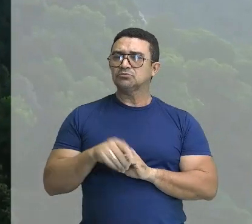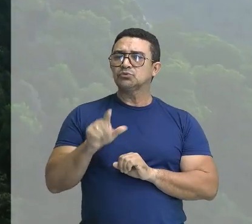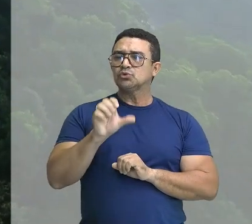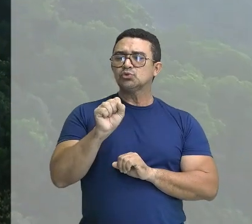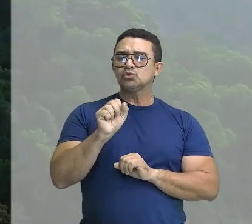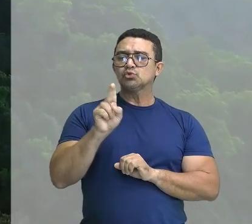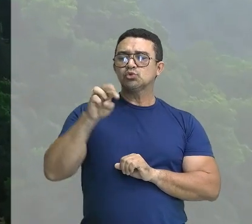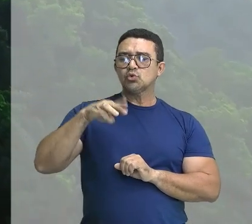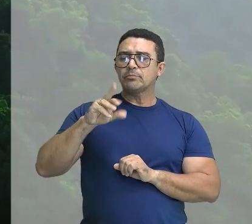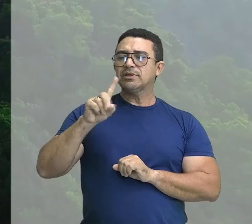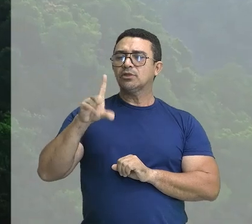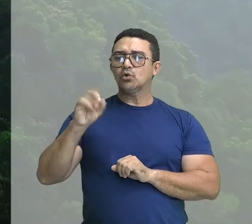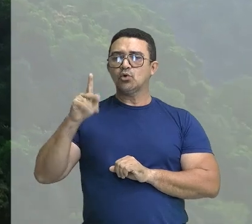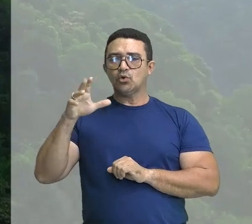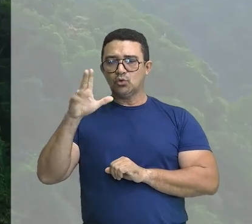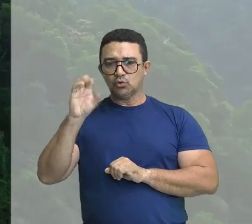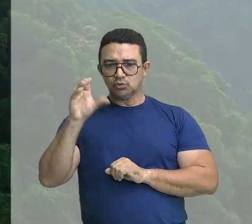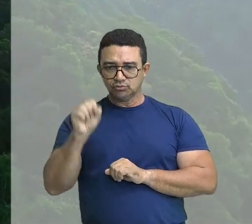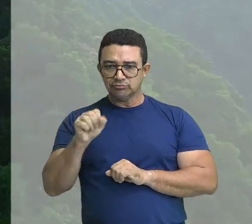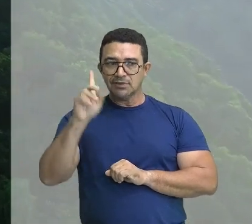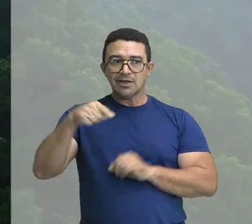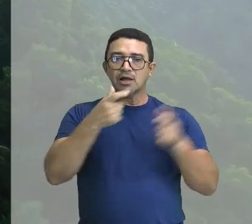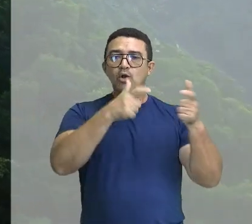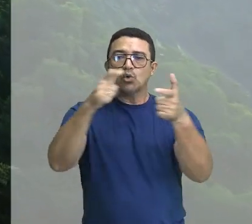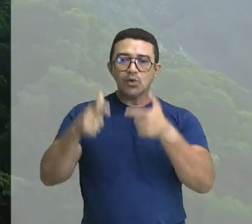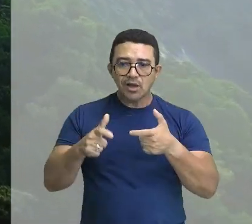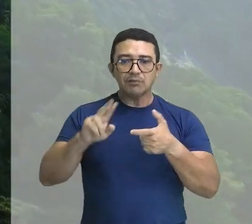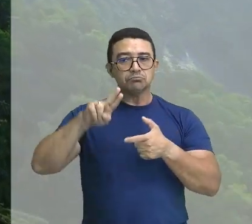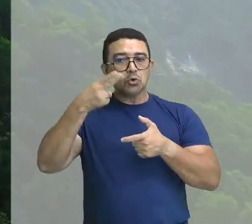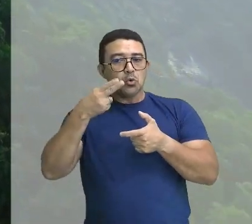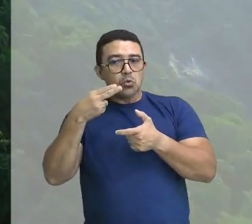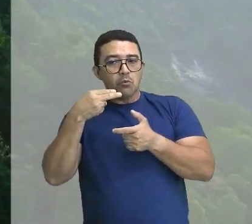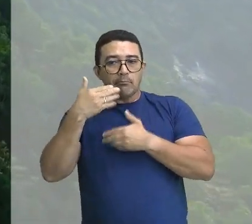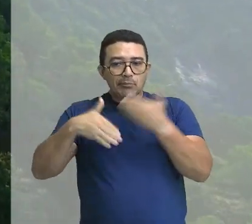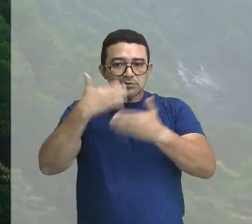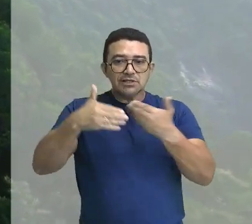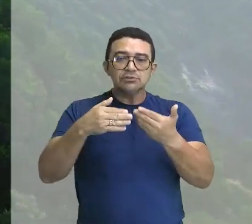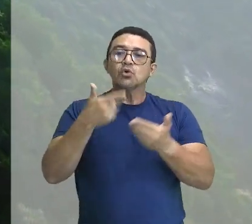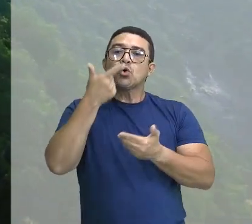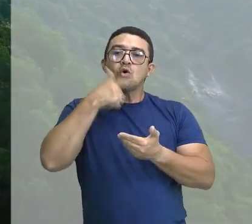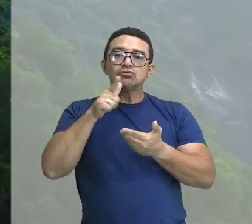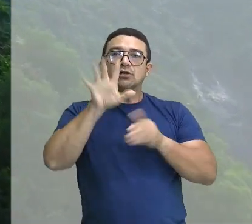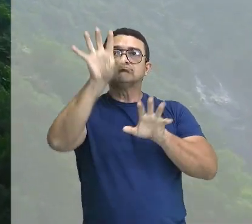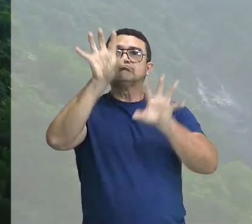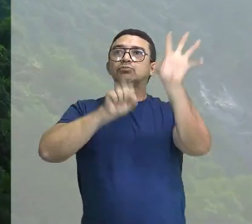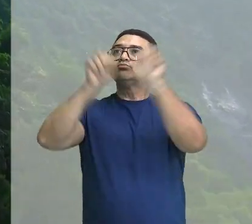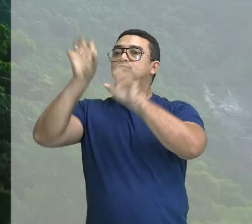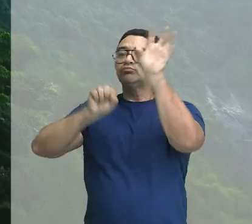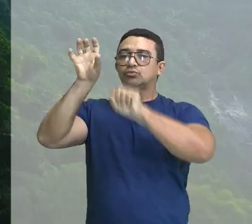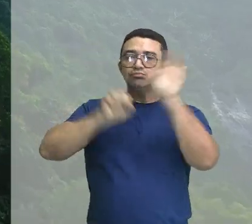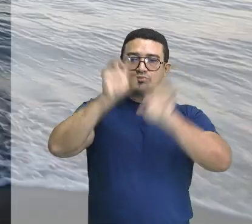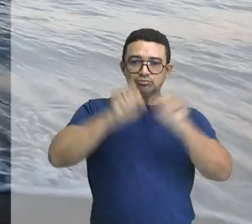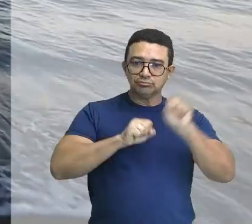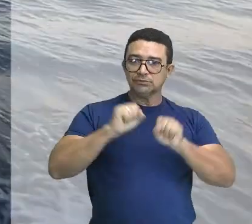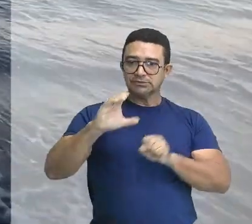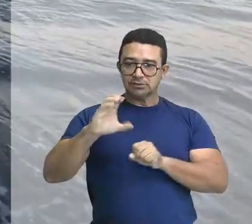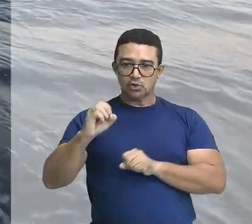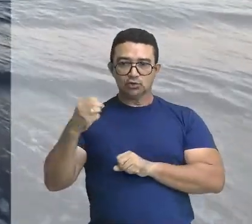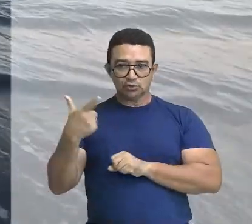são lugares, atividades ou processos que conseguem capturar dióxido de carbono da